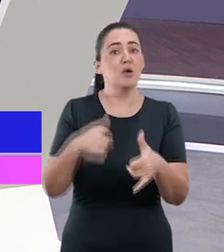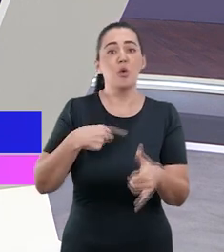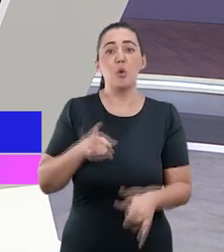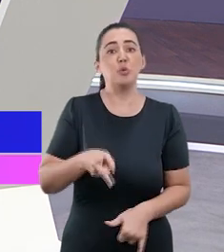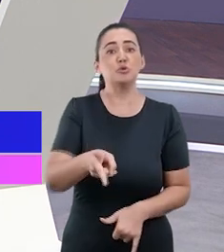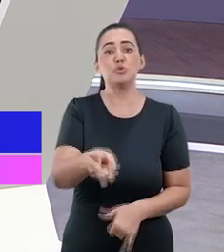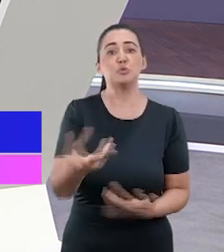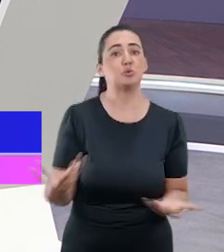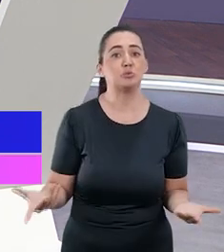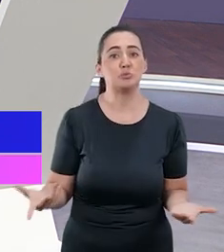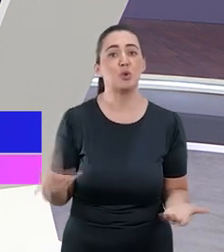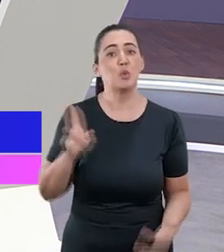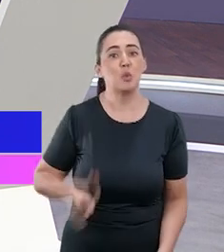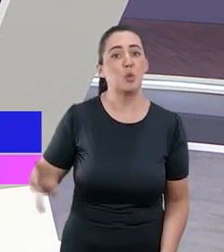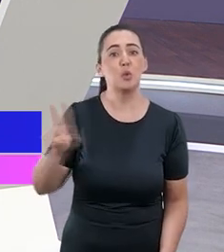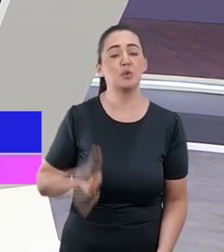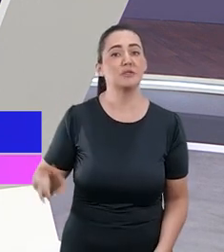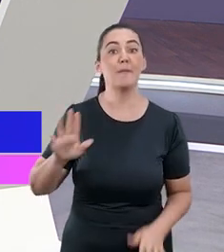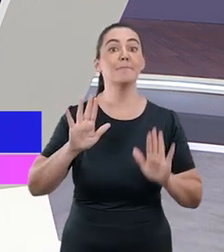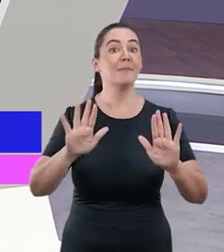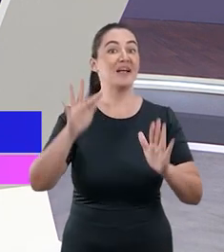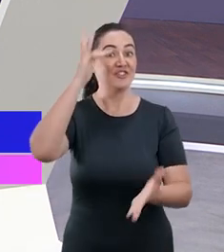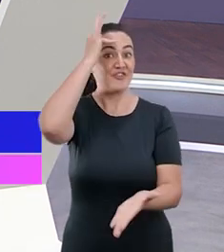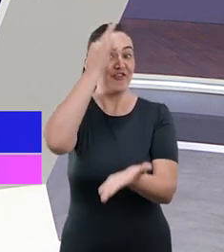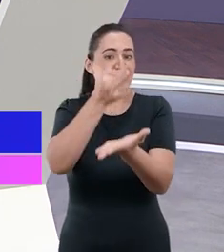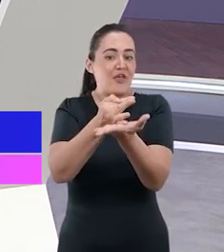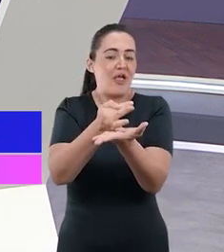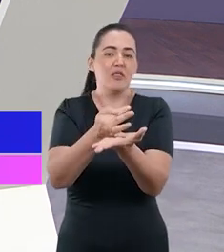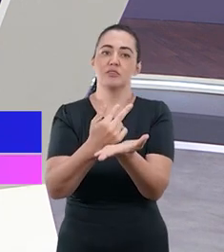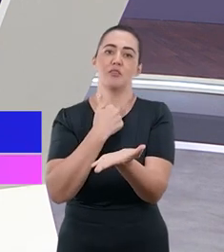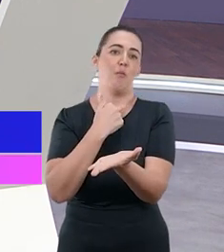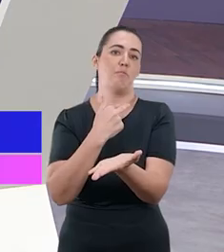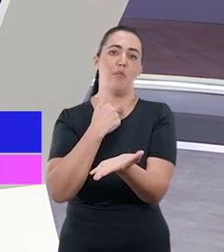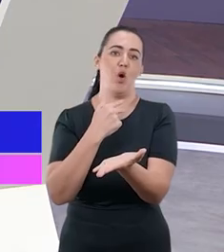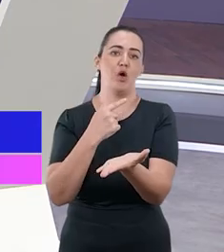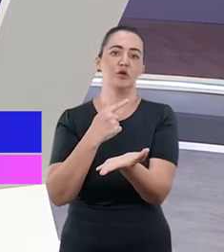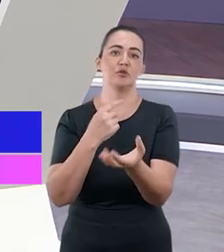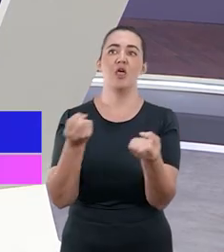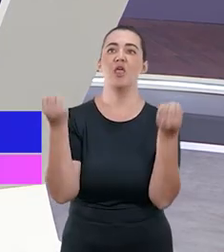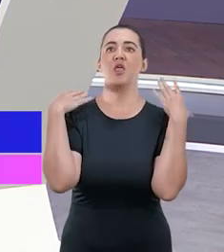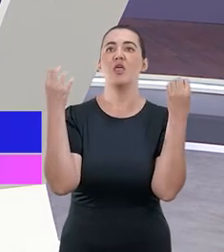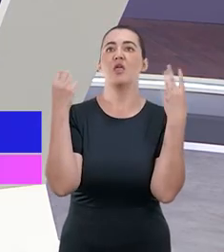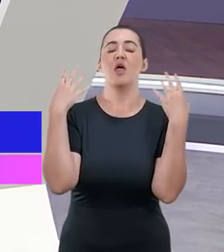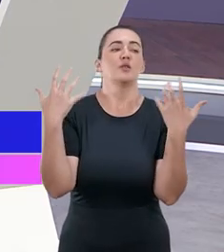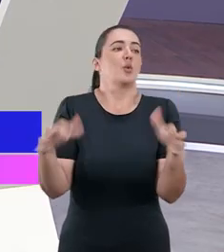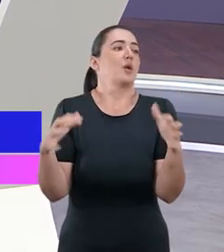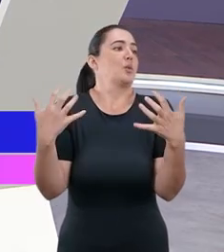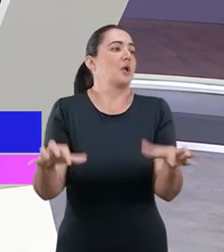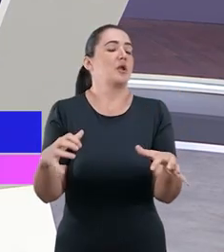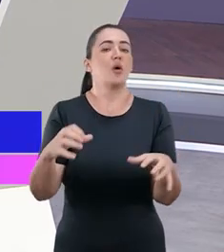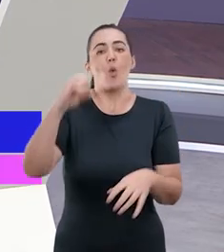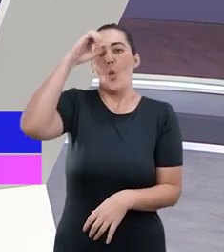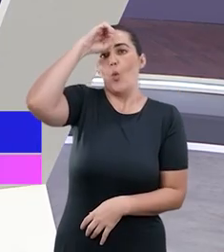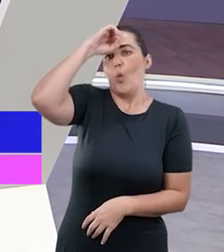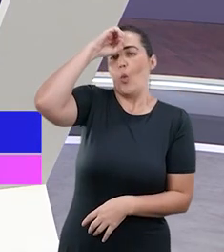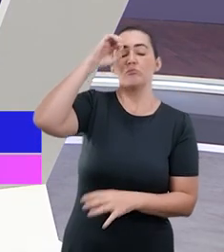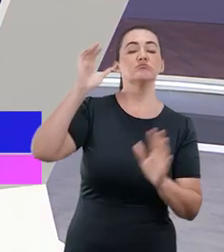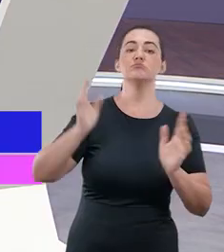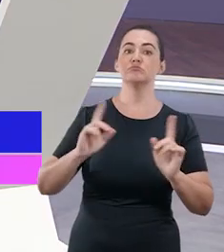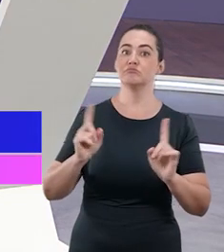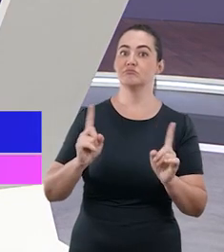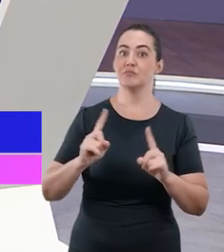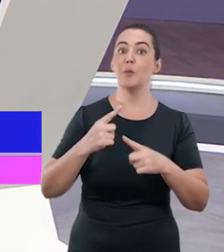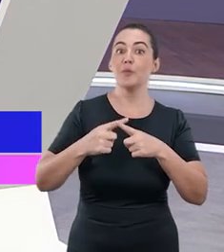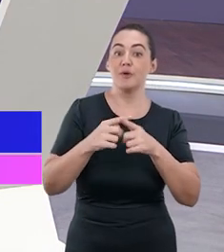Agora, quando o assunto tem a ver com fé, igreja e religião, eu não posso agir dessa forma. Eu não posso agir dessa maneira porque a Bíblia